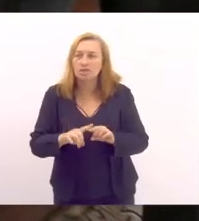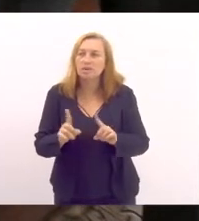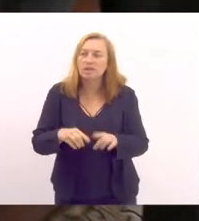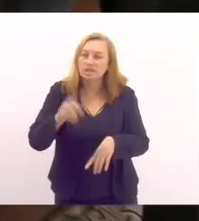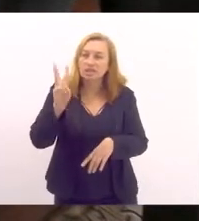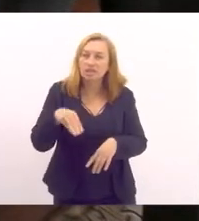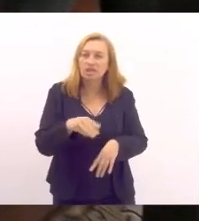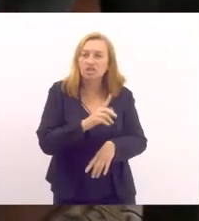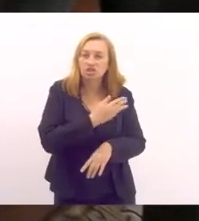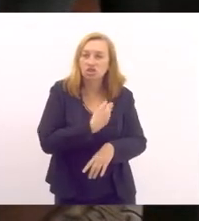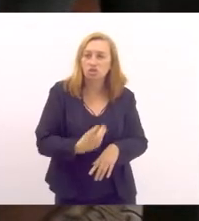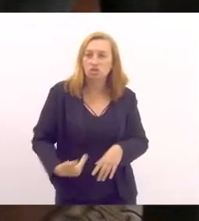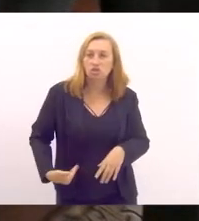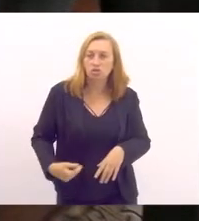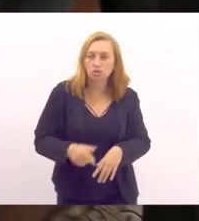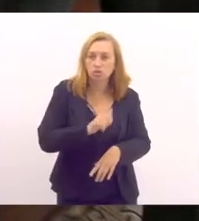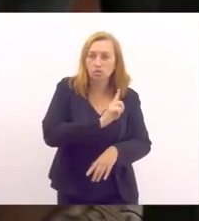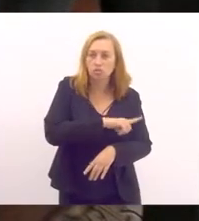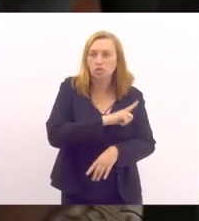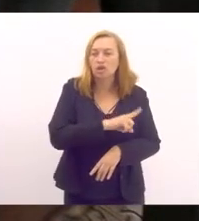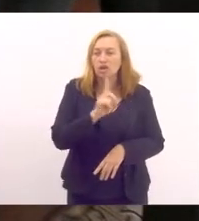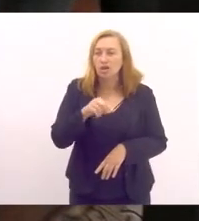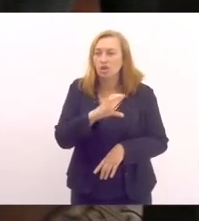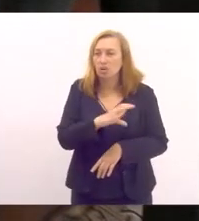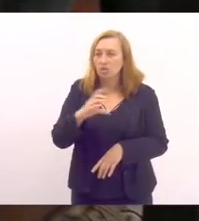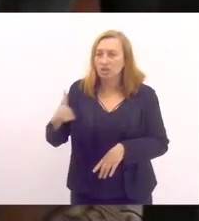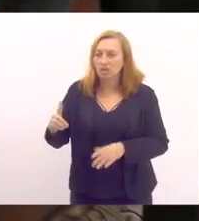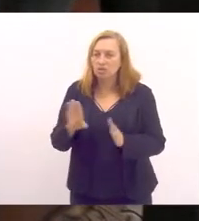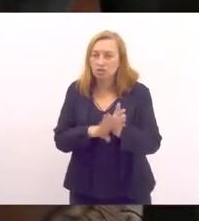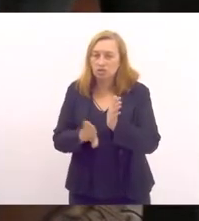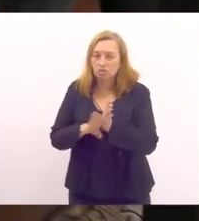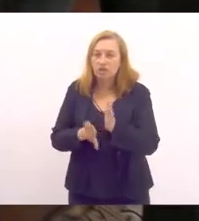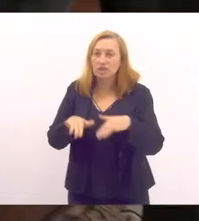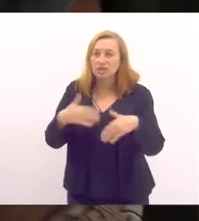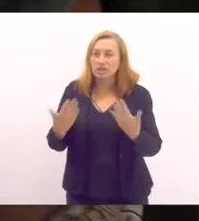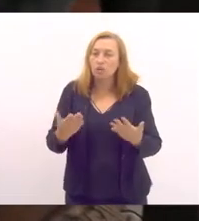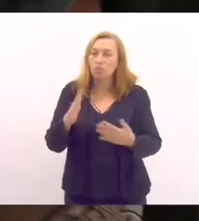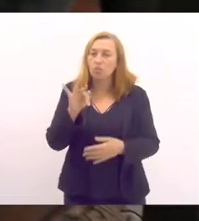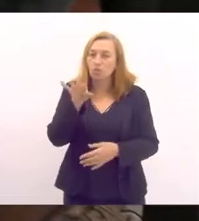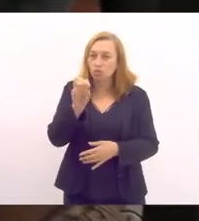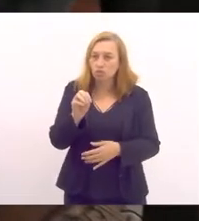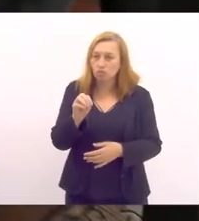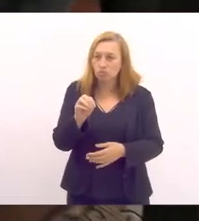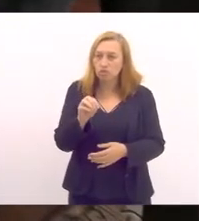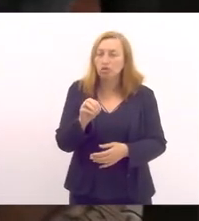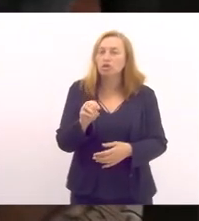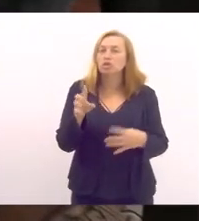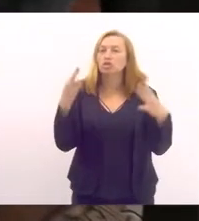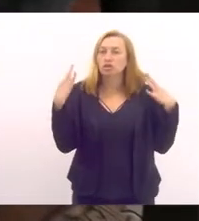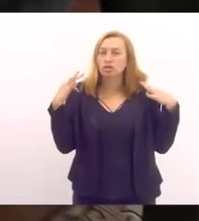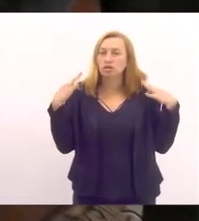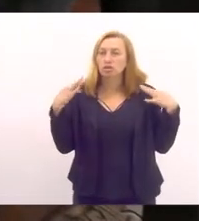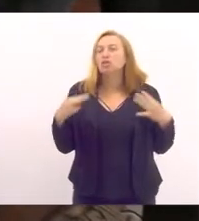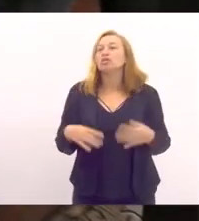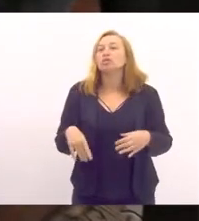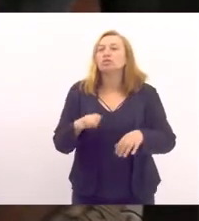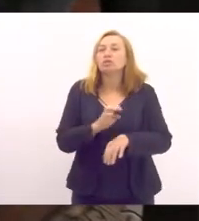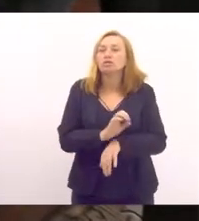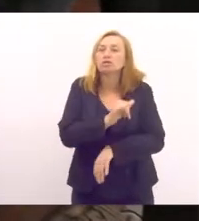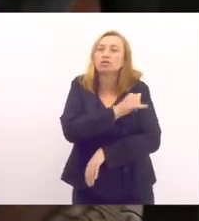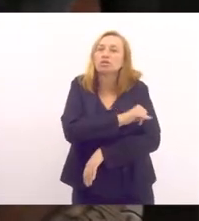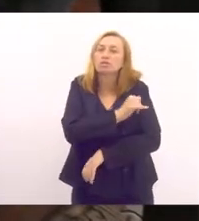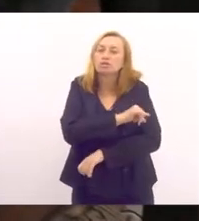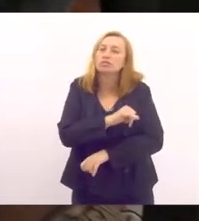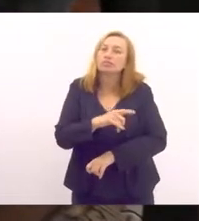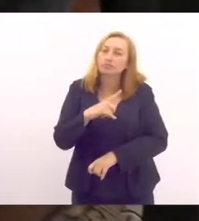gestor público, né, ele é ordenador de despesa, né? Então, o fundo de turismo no estado do Rio,